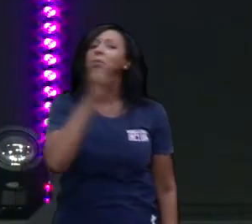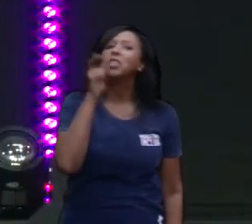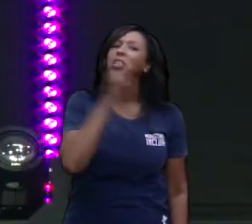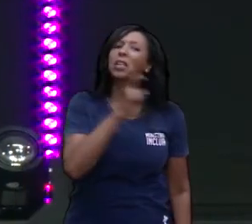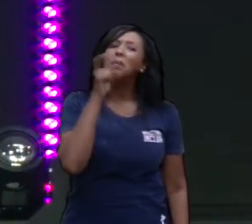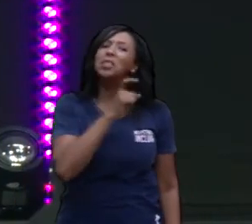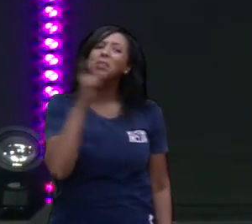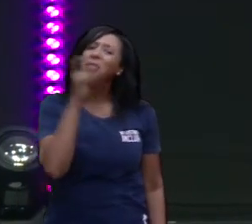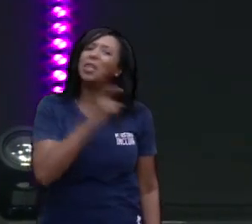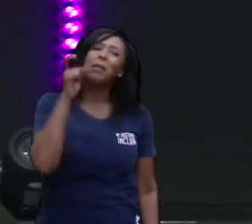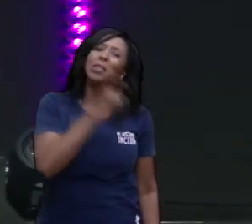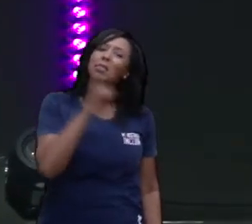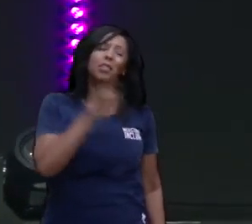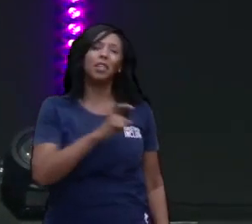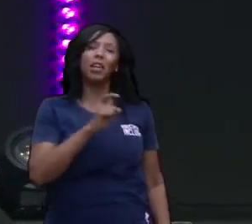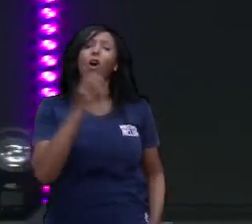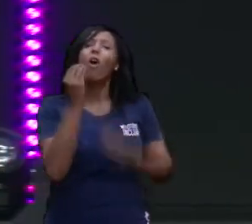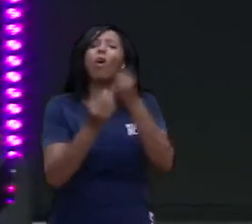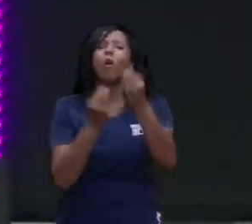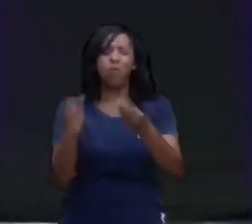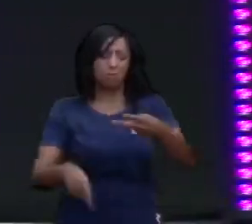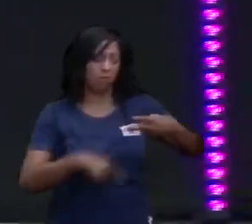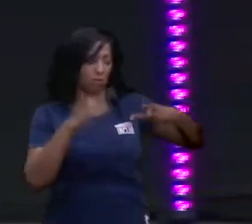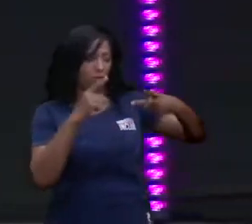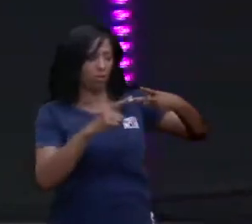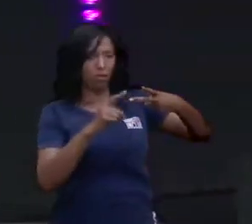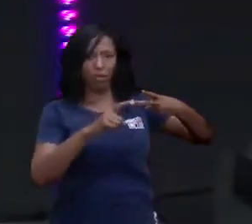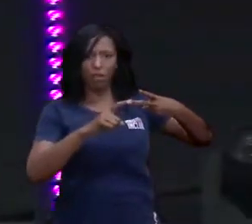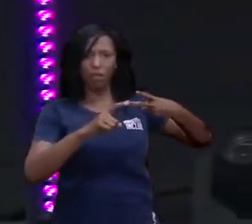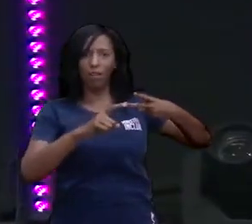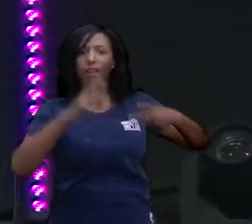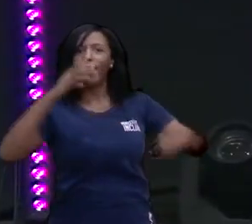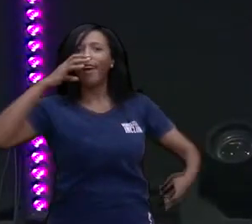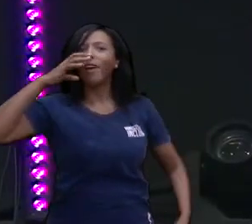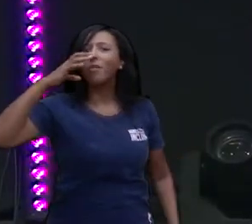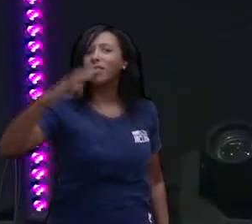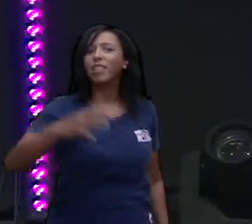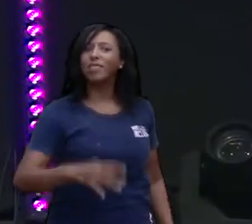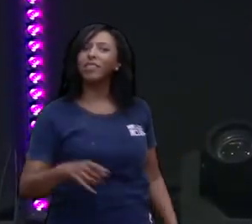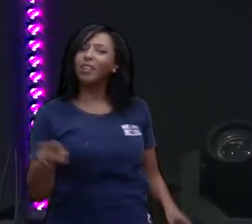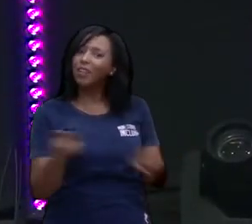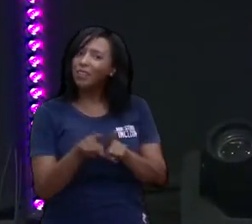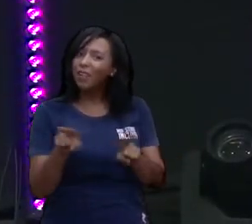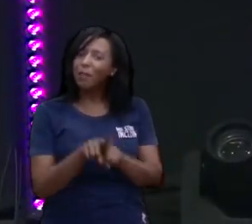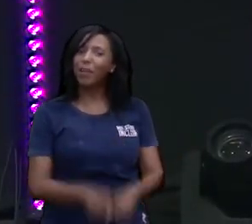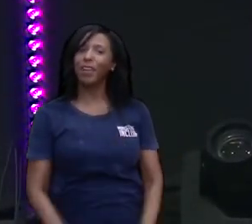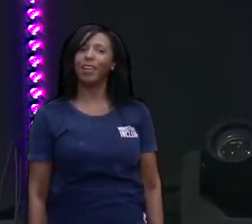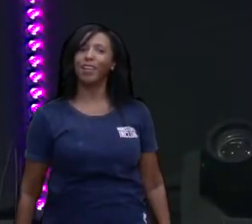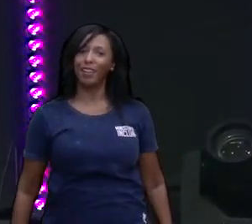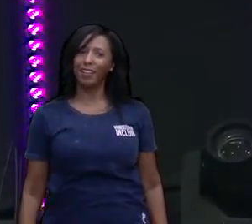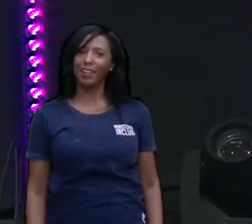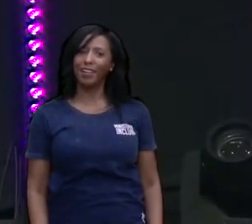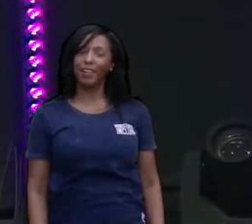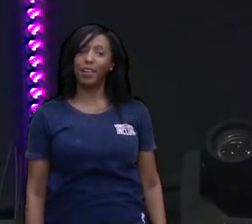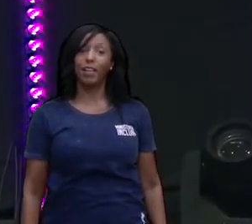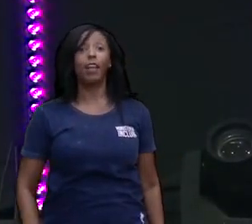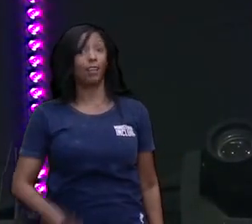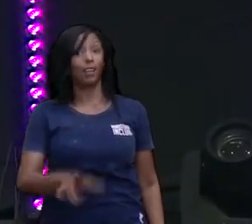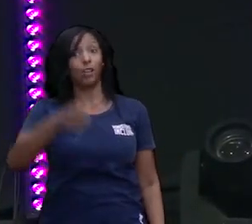acusações o diabo tem um controle um registro dos seus pecados e incríveis o